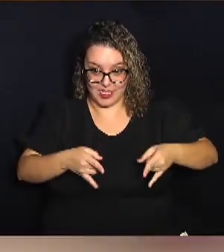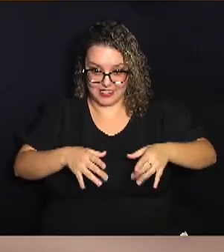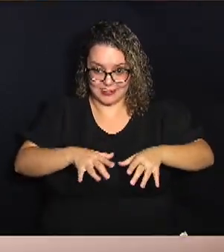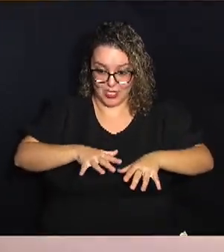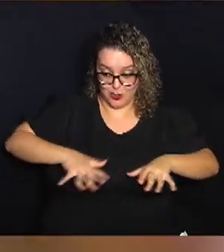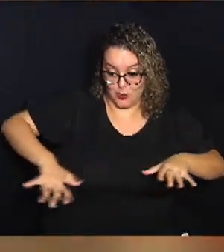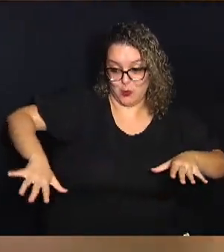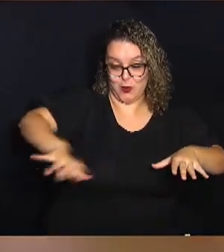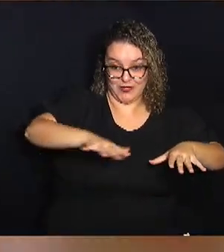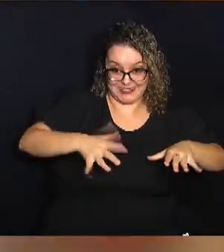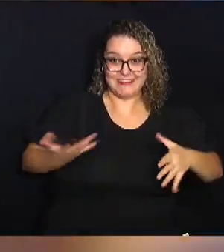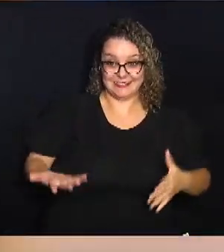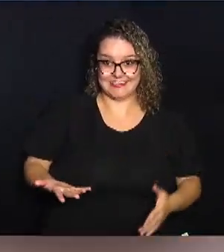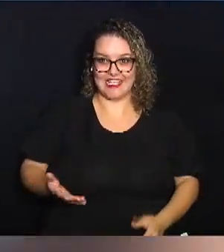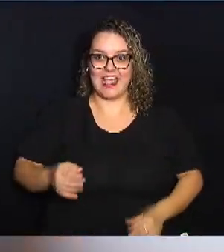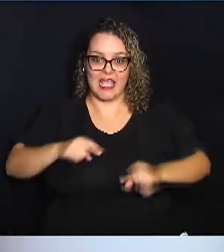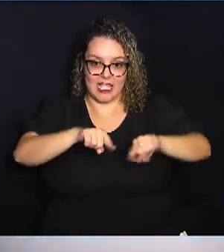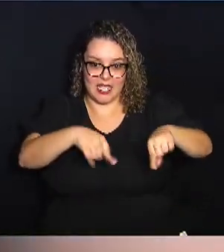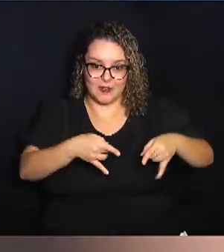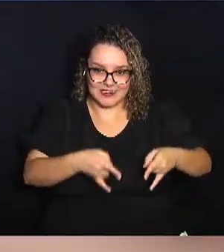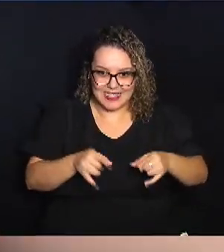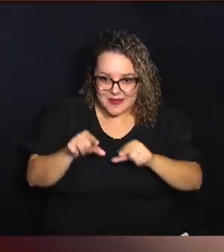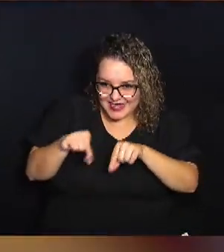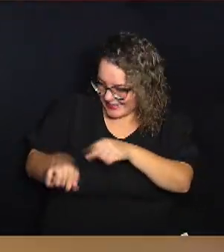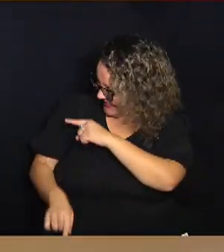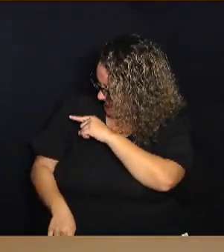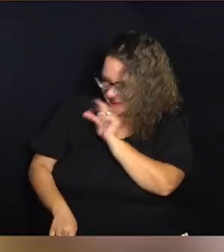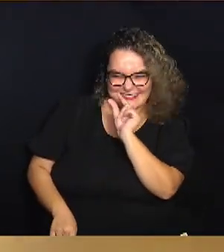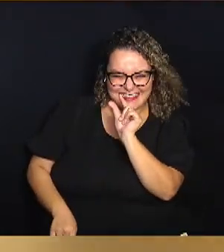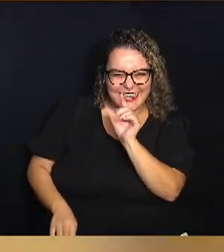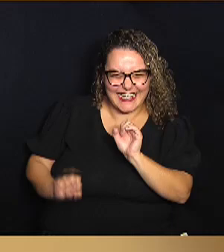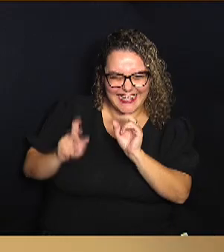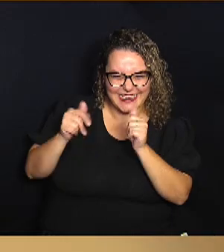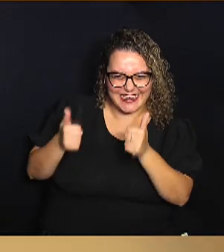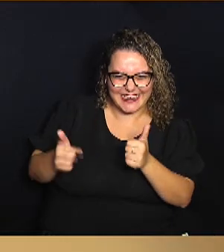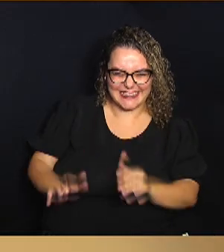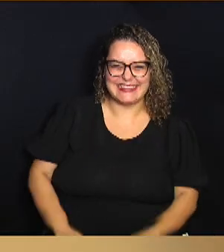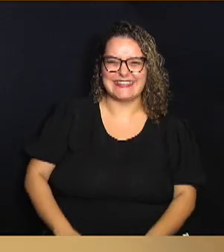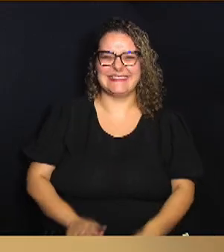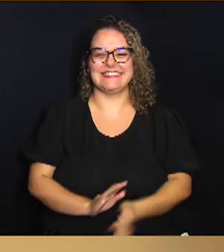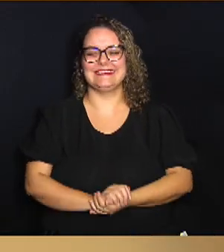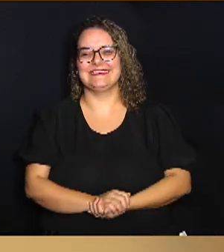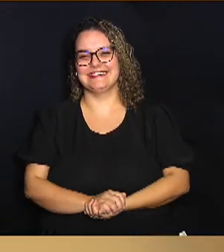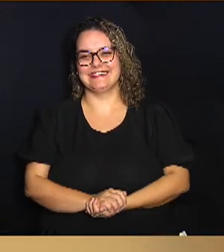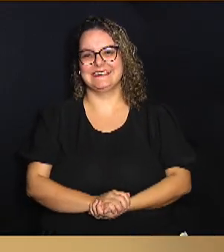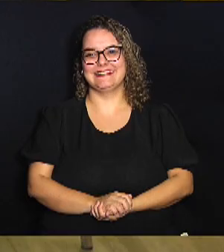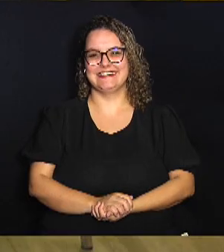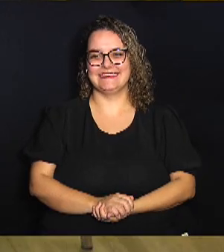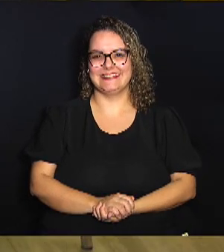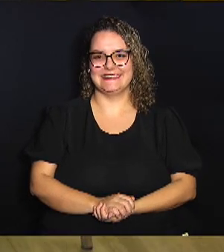espaço aqui, e aí a cozinha, a lavanderia e a sala vão ficar aqui, tá bom? Aqui, onde você vai viver.